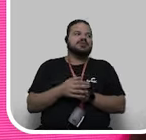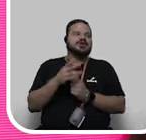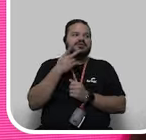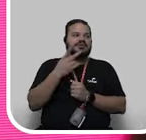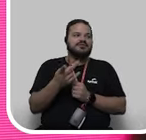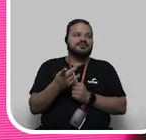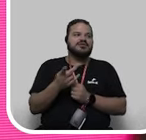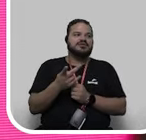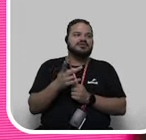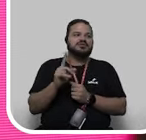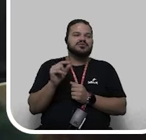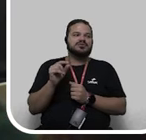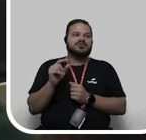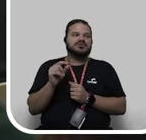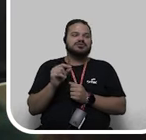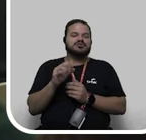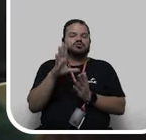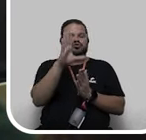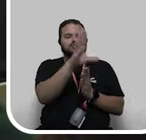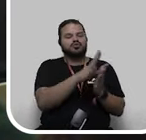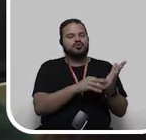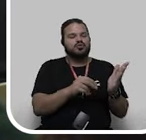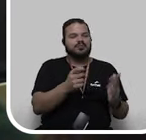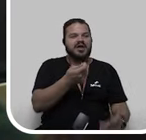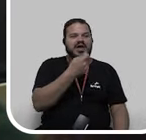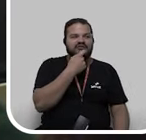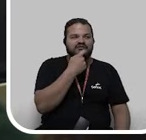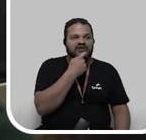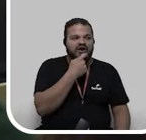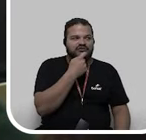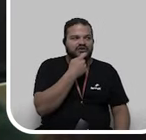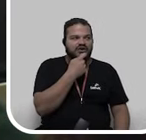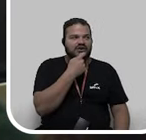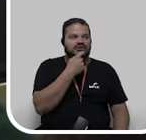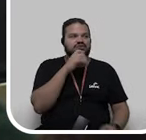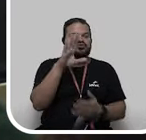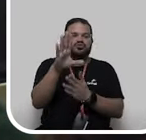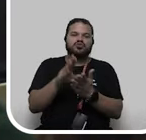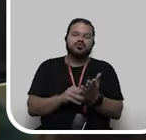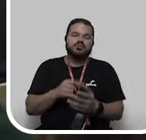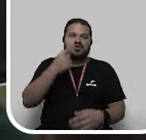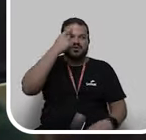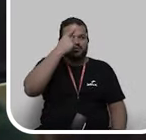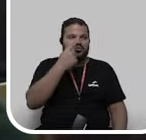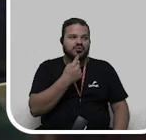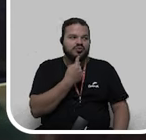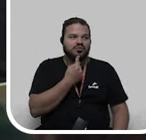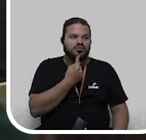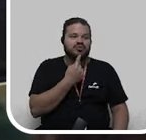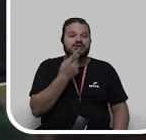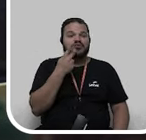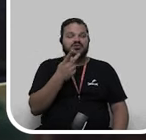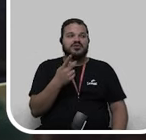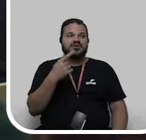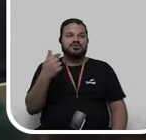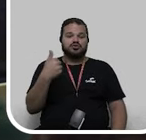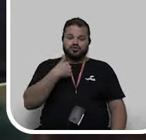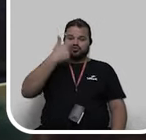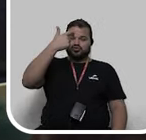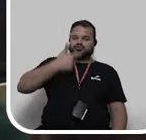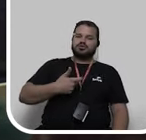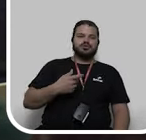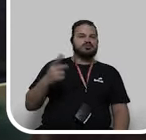de copiar sua voz, copiar seu rosto, fazer uma chamada de vídeo falando que é você e não é você.